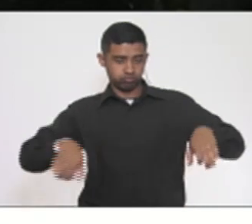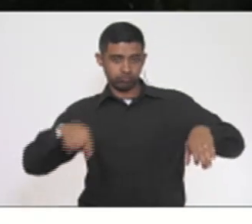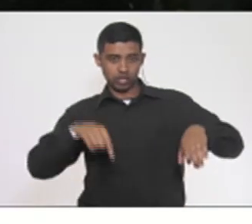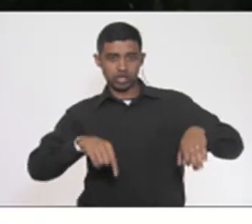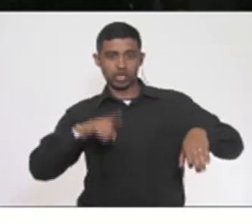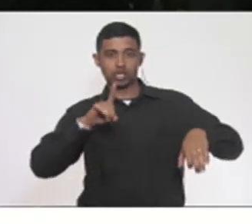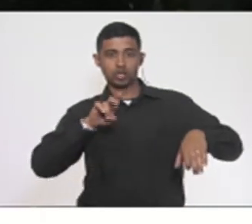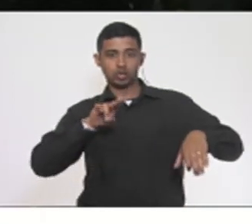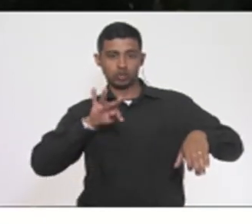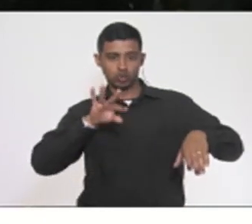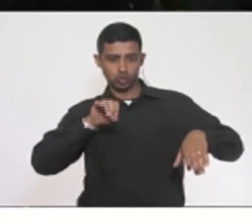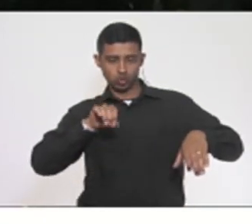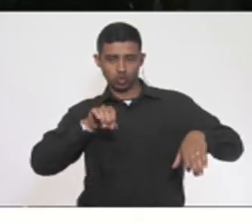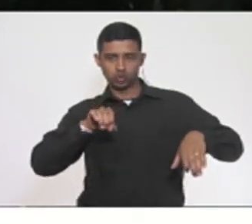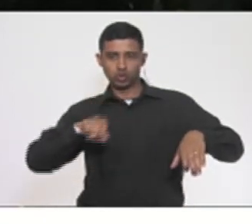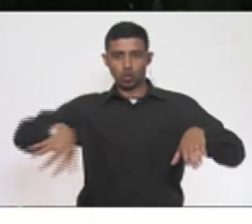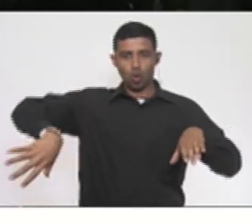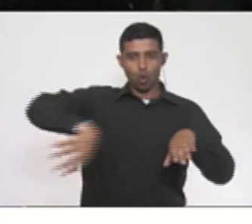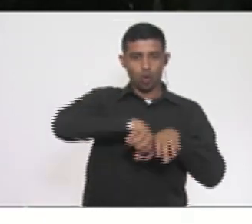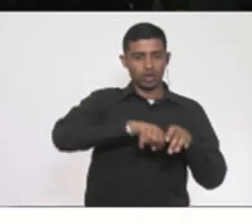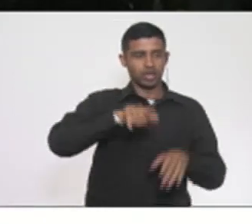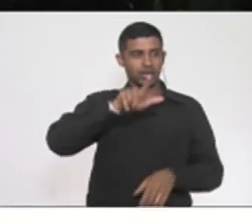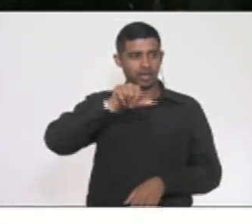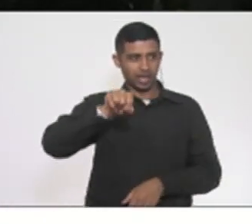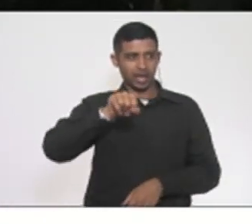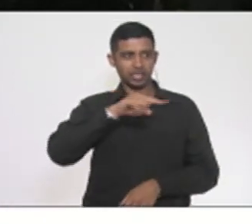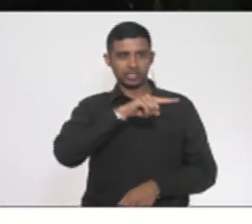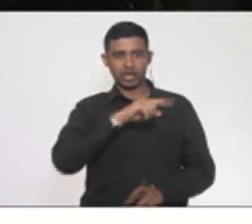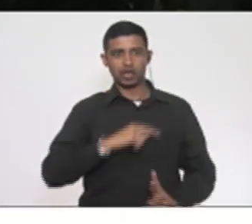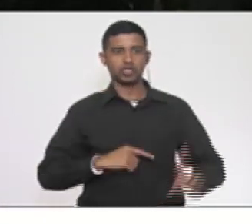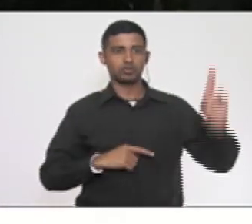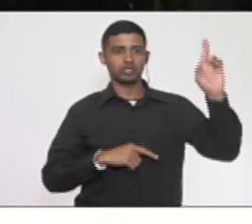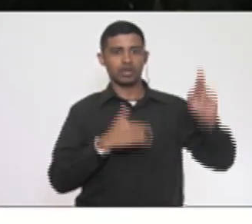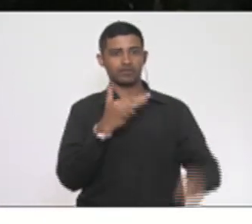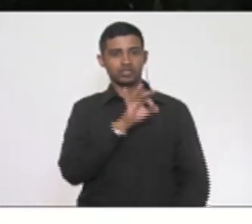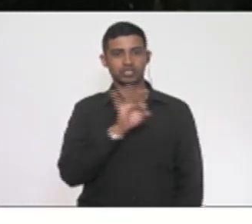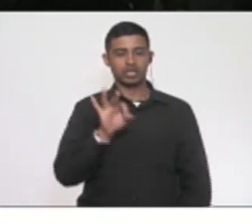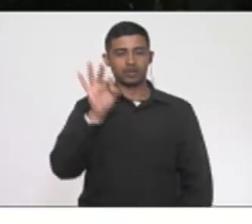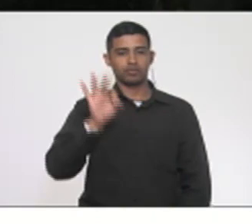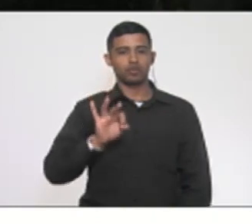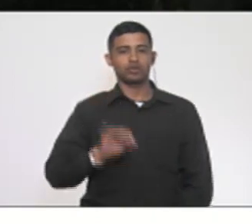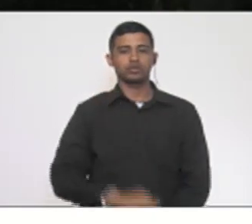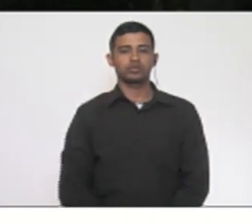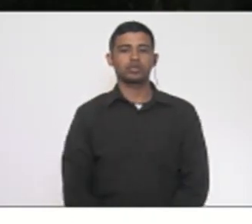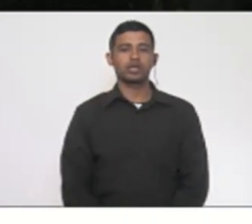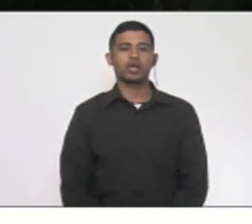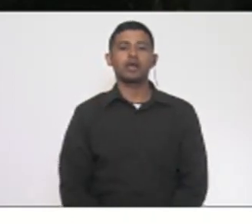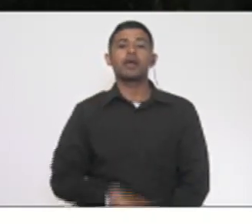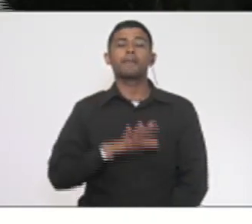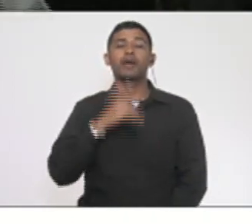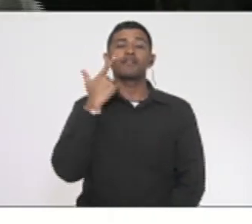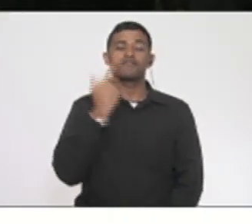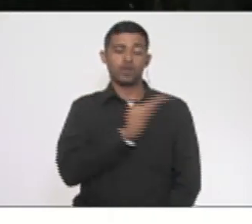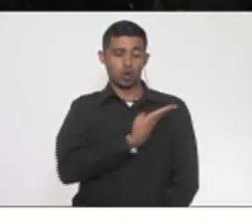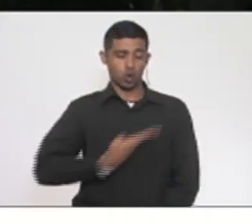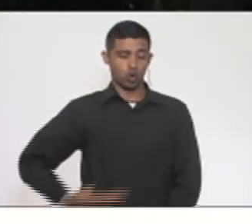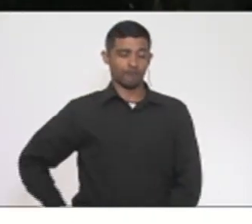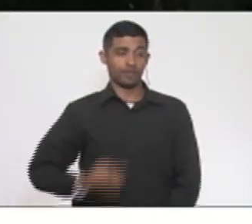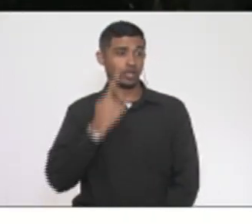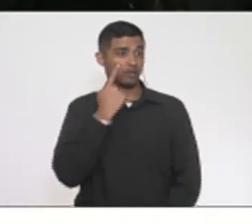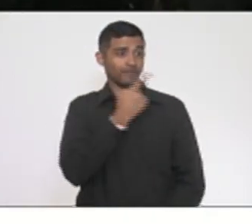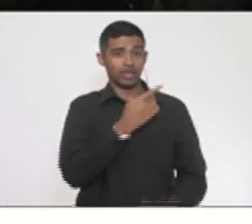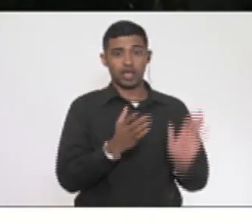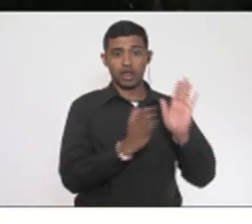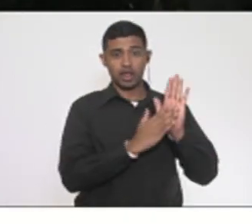hoje tem o domínio 100% da Petrobras. É isso que ocorre hoje. E o que o governo está propondo, que se iniciou na gestão